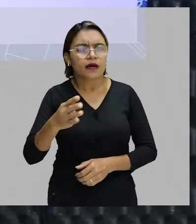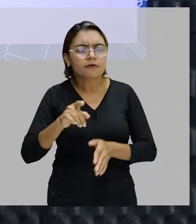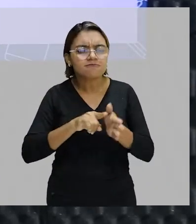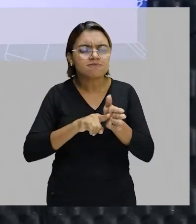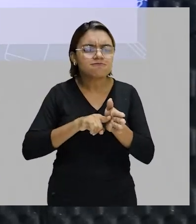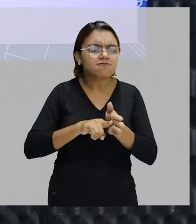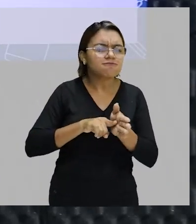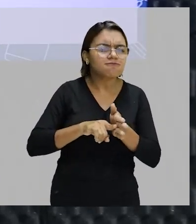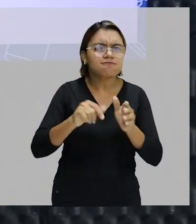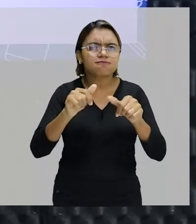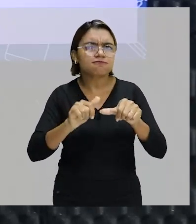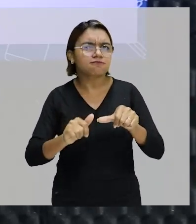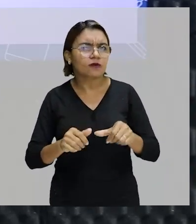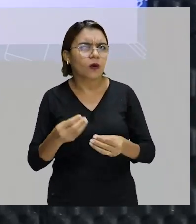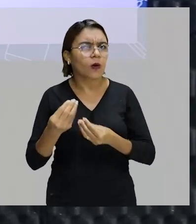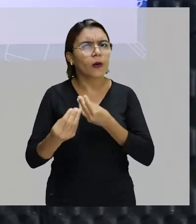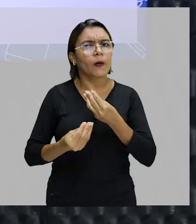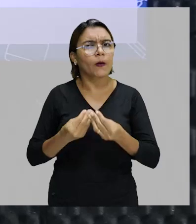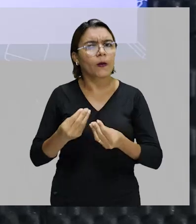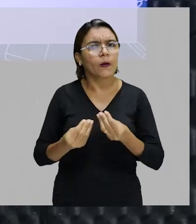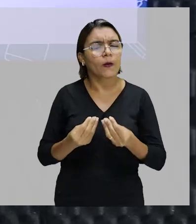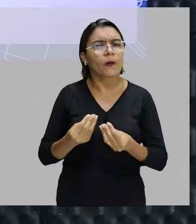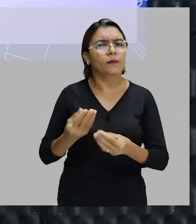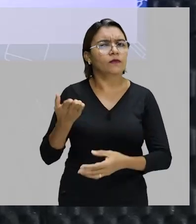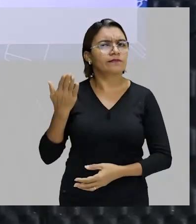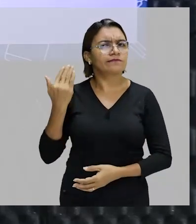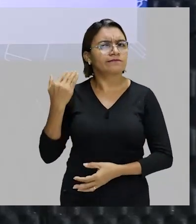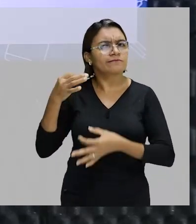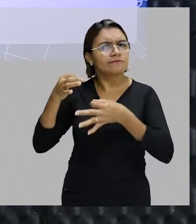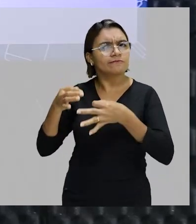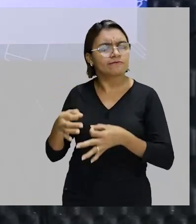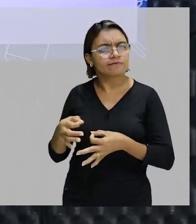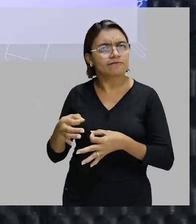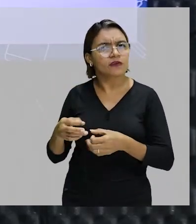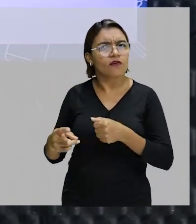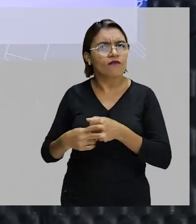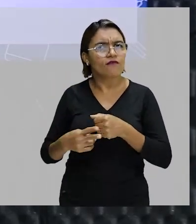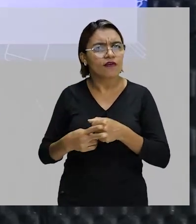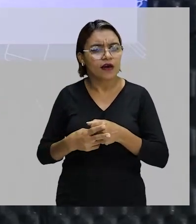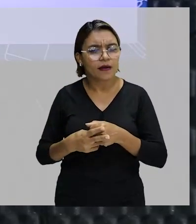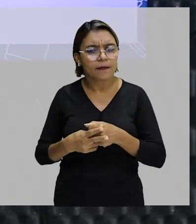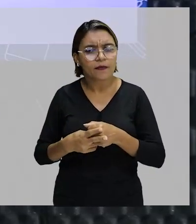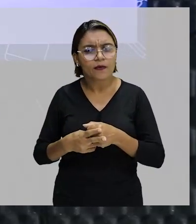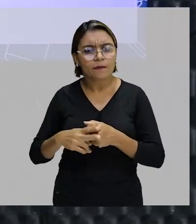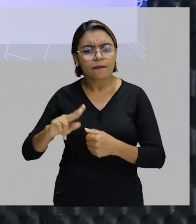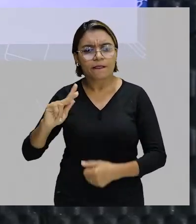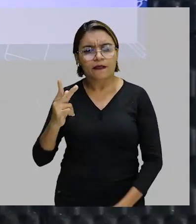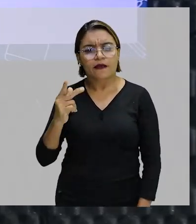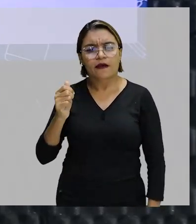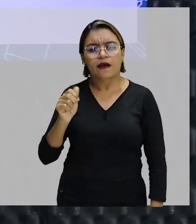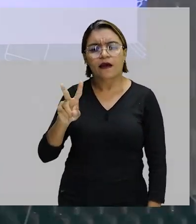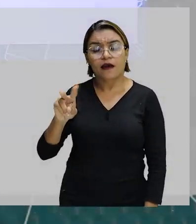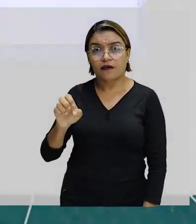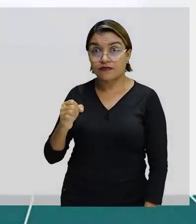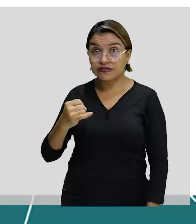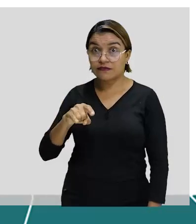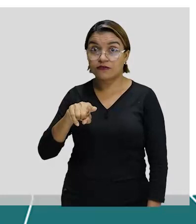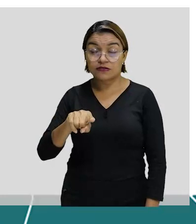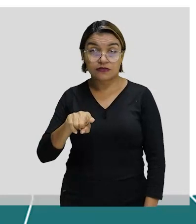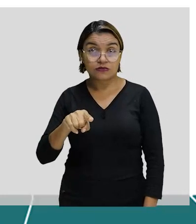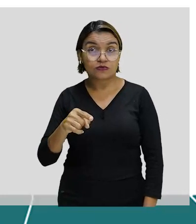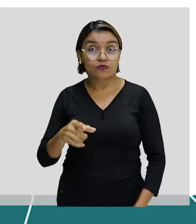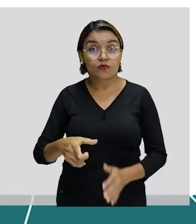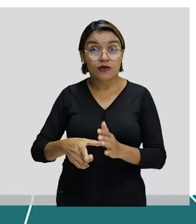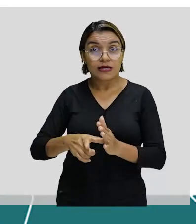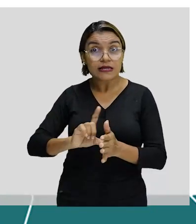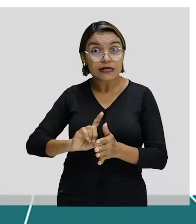e consultar como é que é o particípio do verbo have. Se vocês lembram do exemplo anterior, vocês já sabem a resposta.